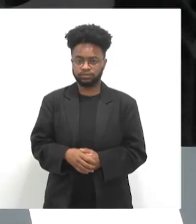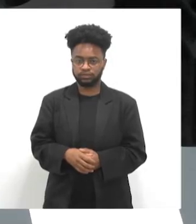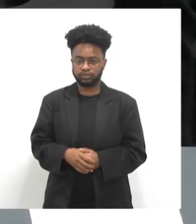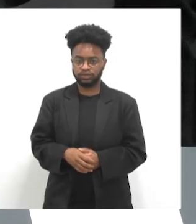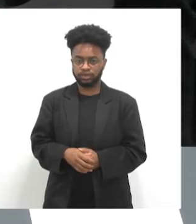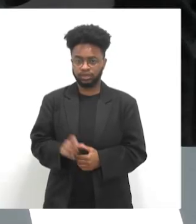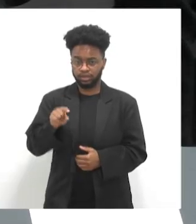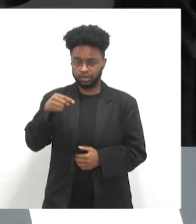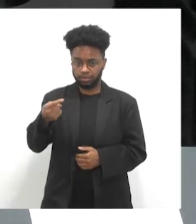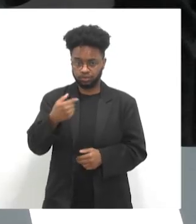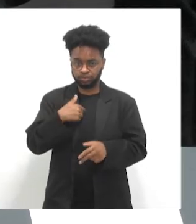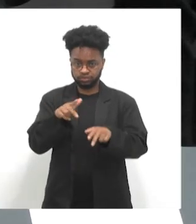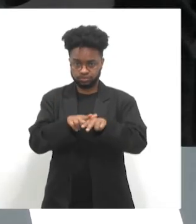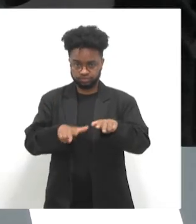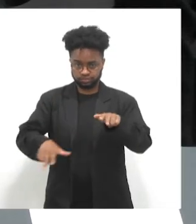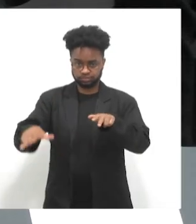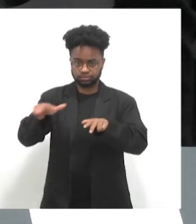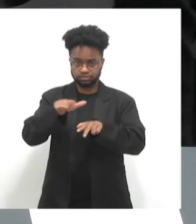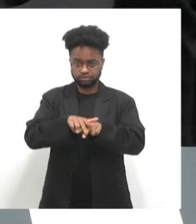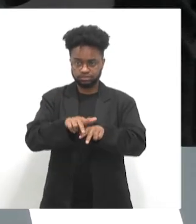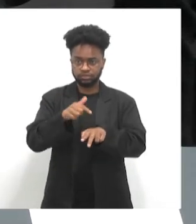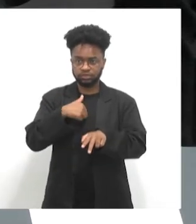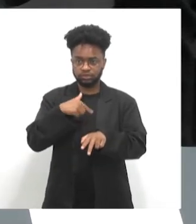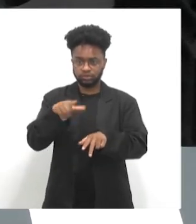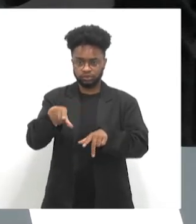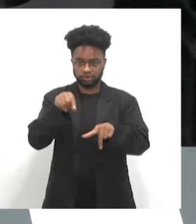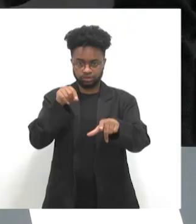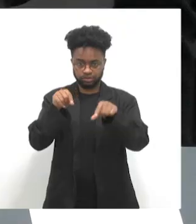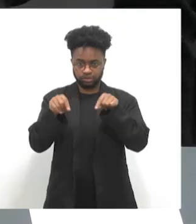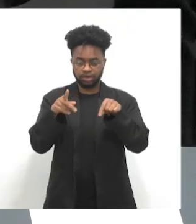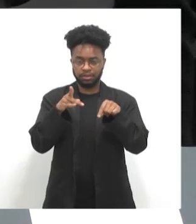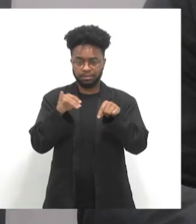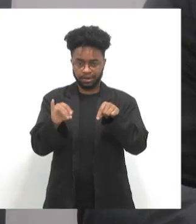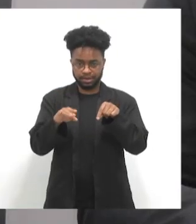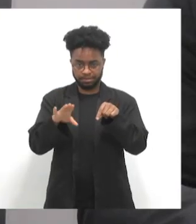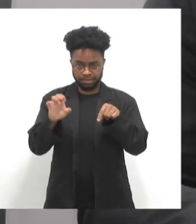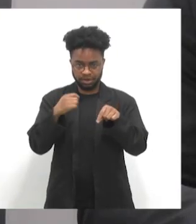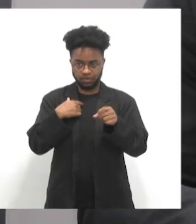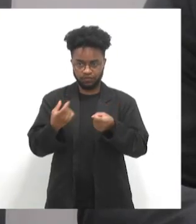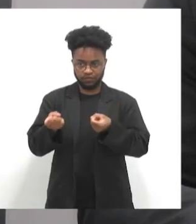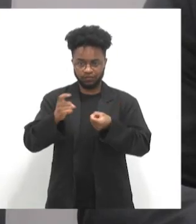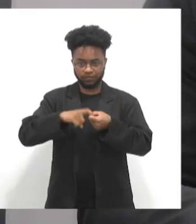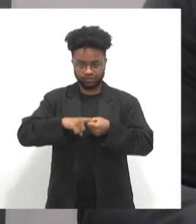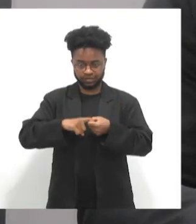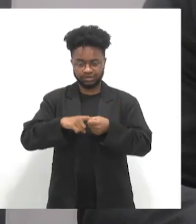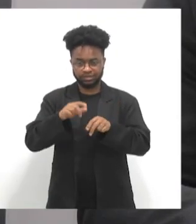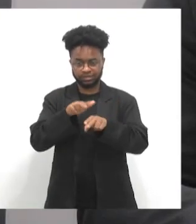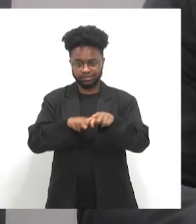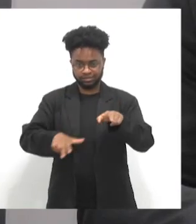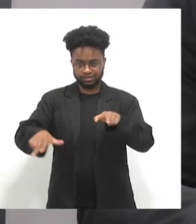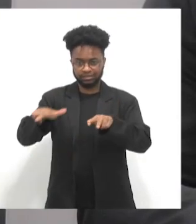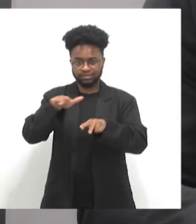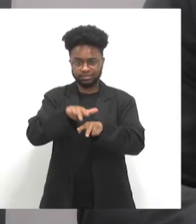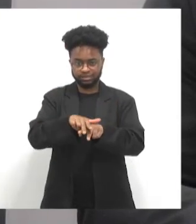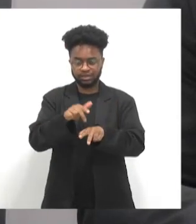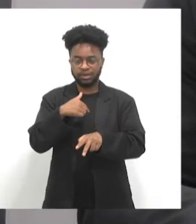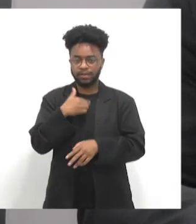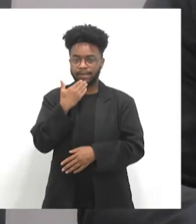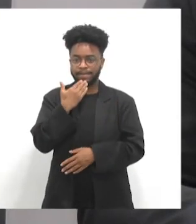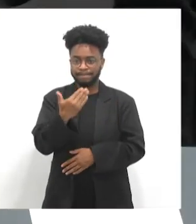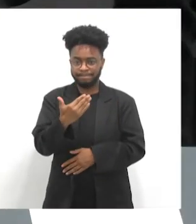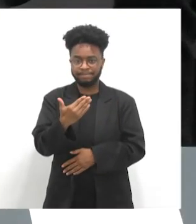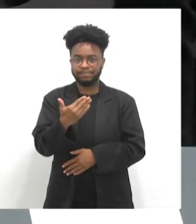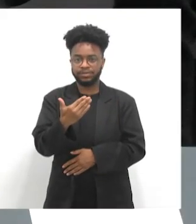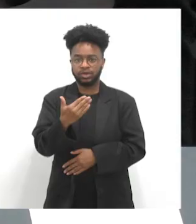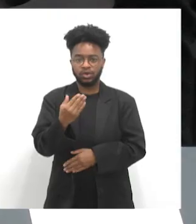encarnação eu vou escolher o pai e a mãe, que eu vou voltar reencarnado, e pedir para me